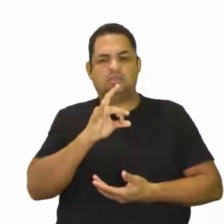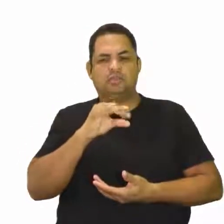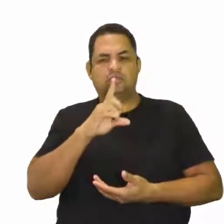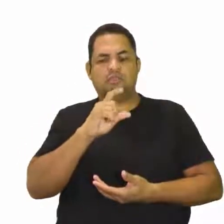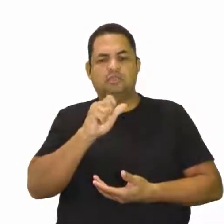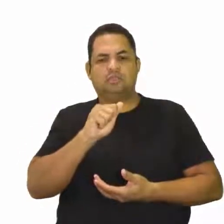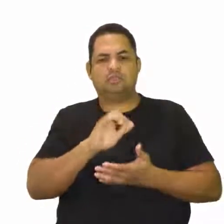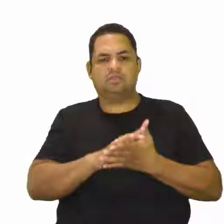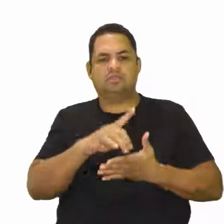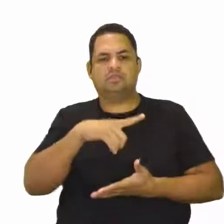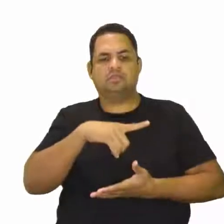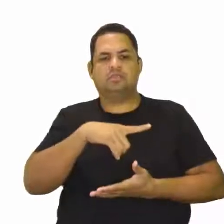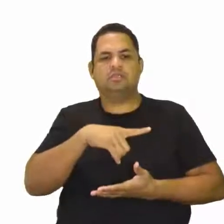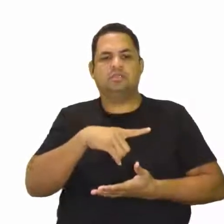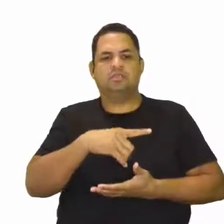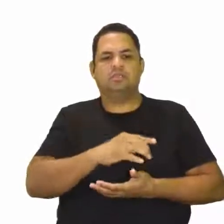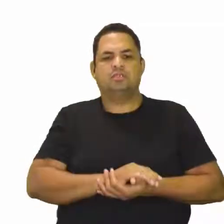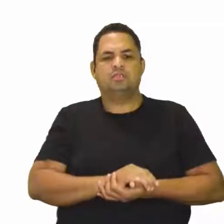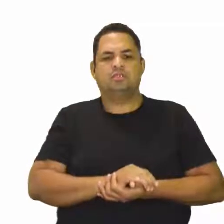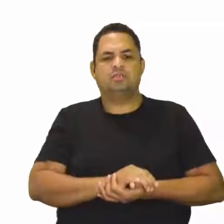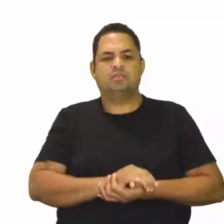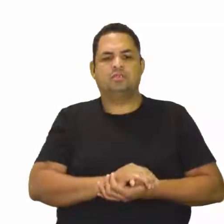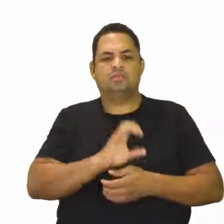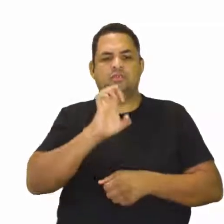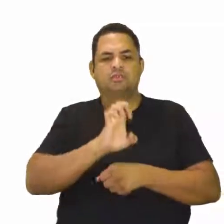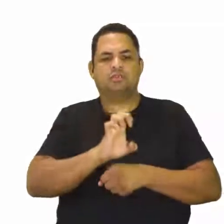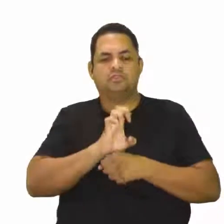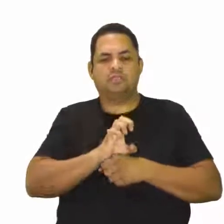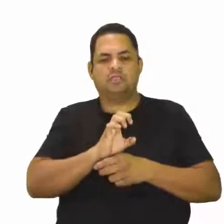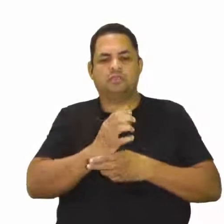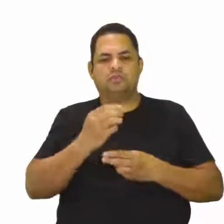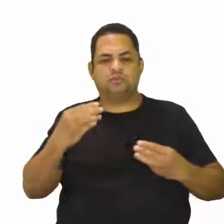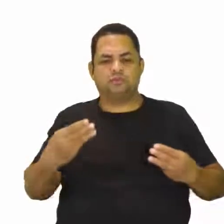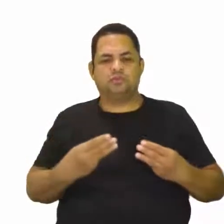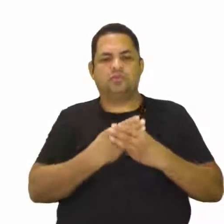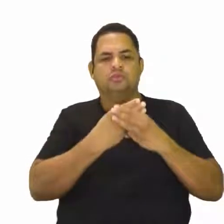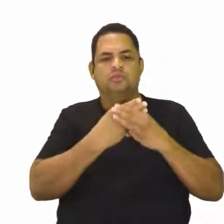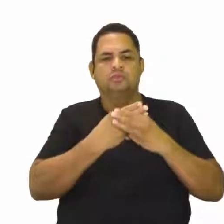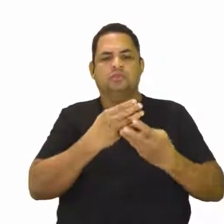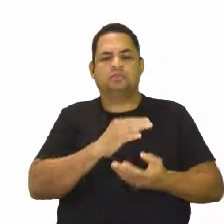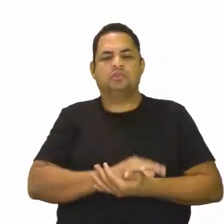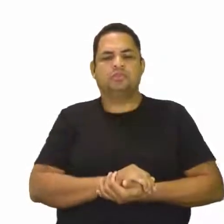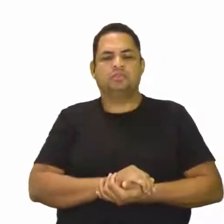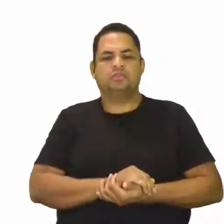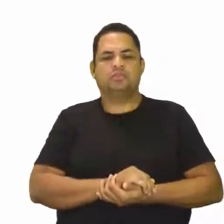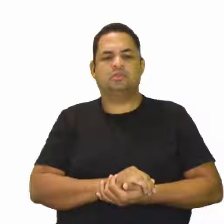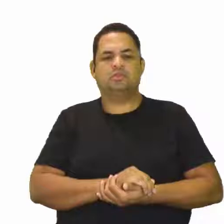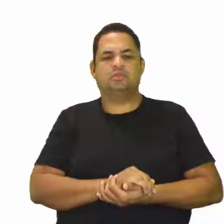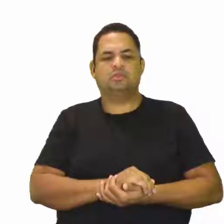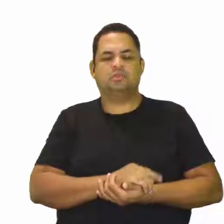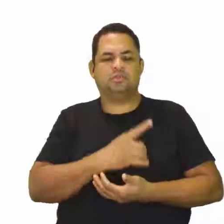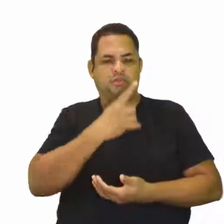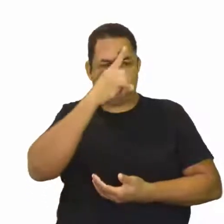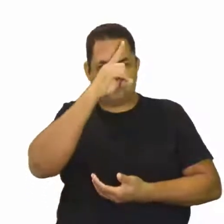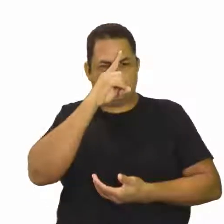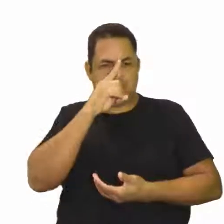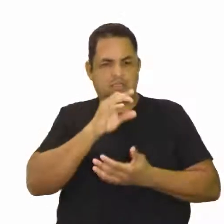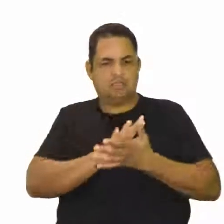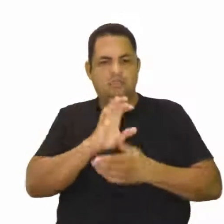aqui, e aqui seria o Estado judeu, esse marronzinho aqui, o Estado judeu, e o amarelo, o Estado